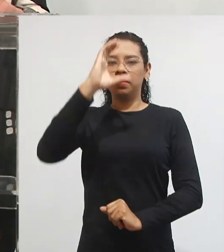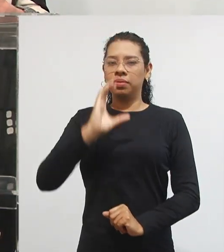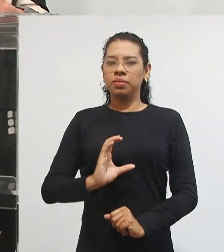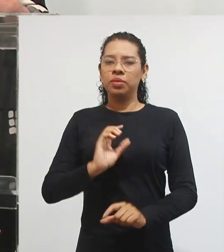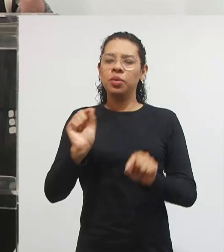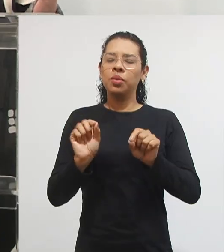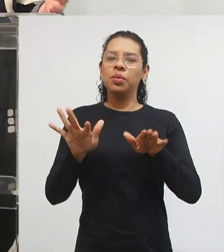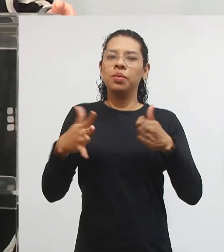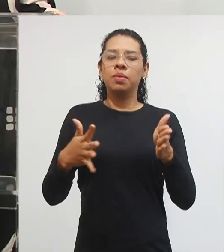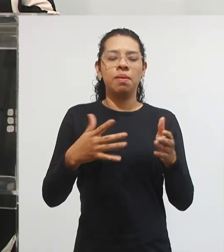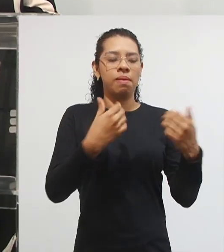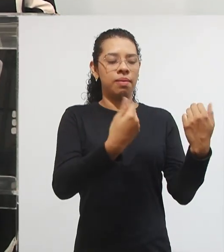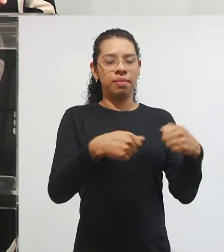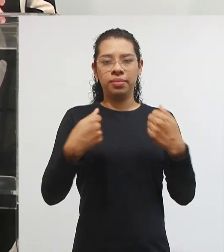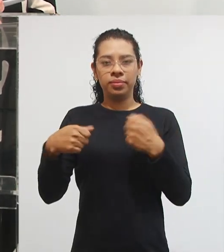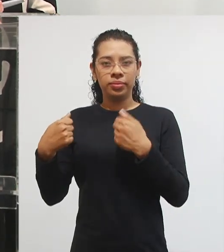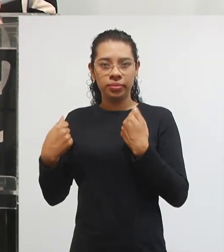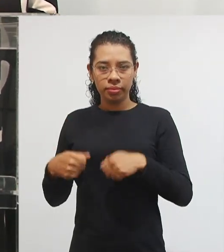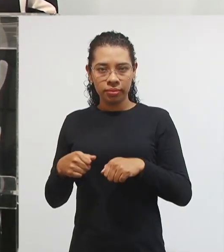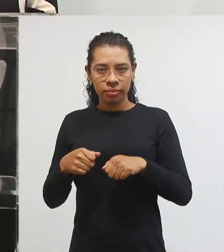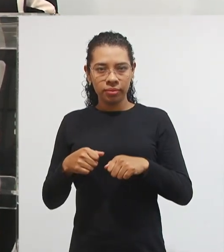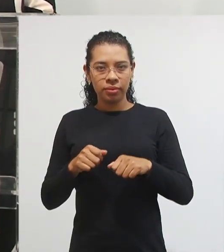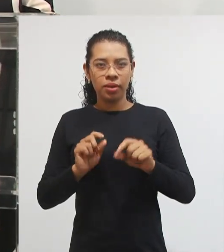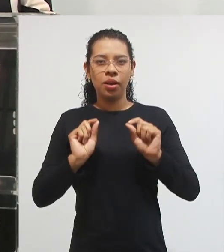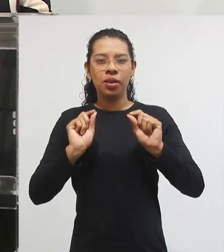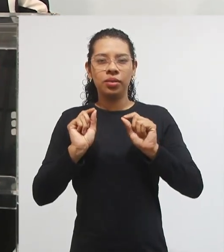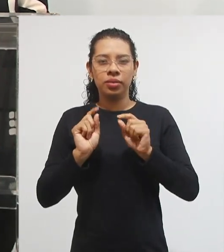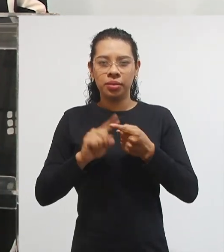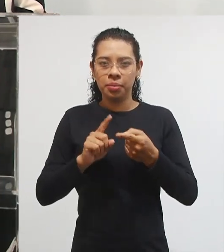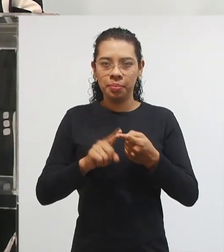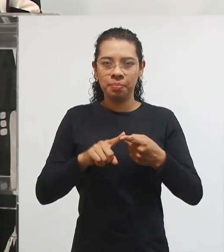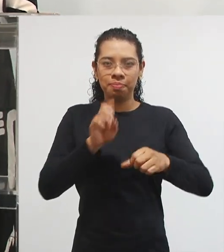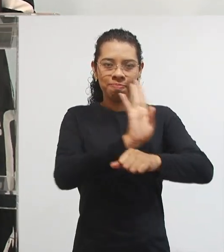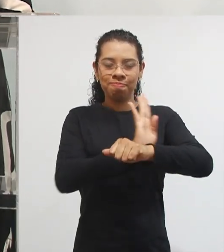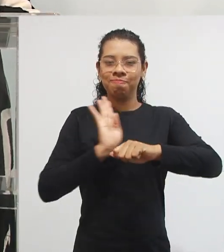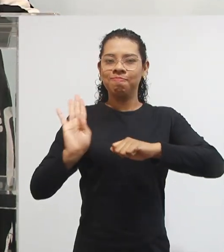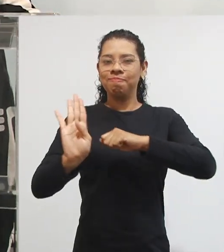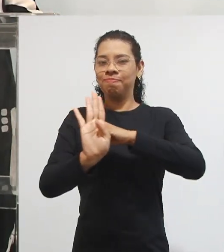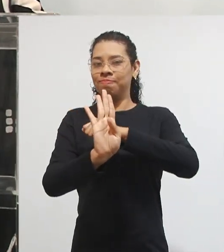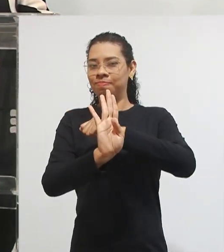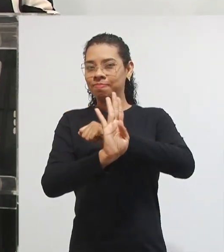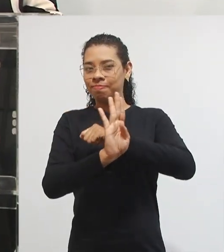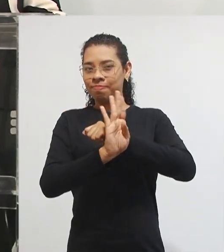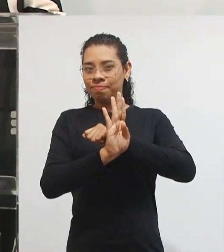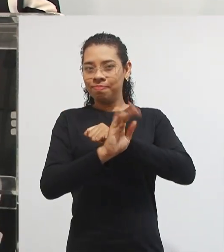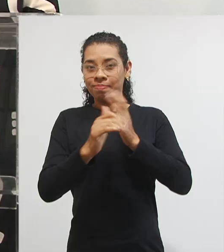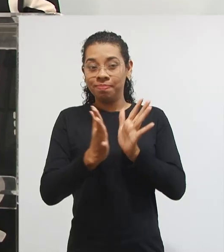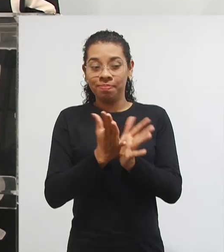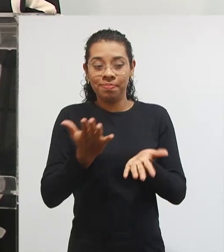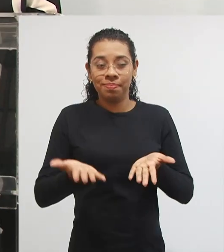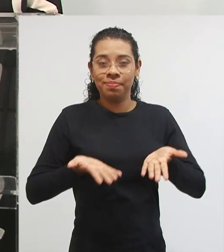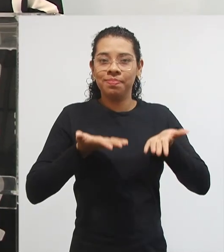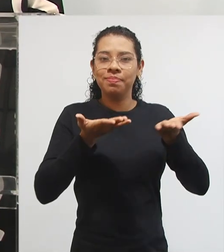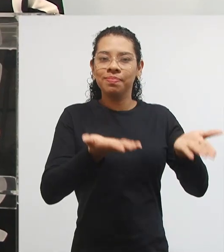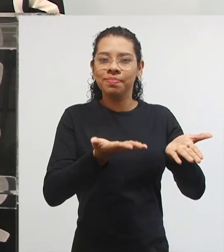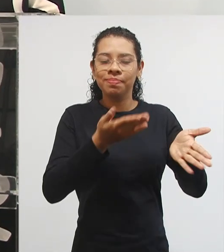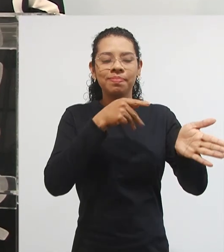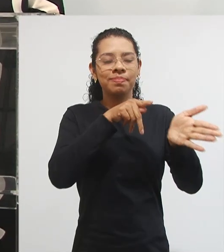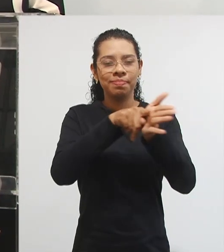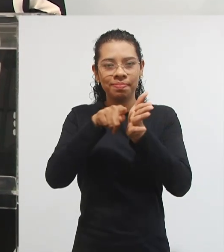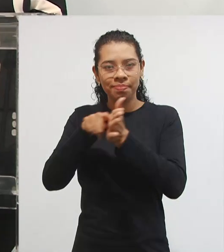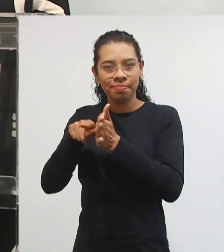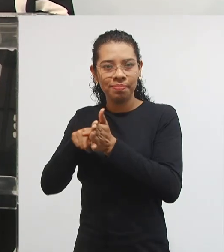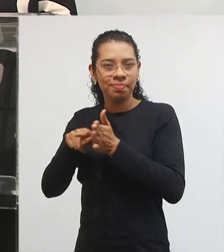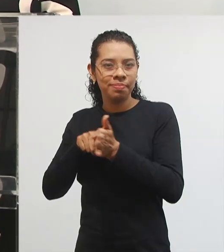eles precisam, de cada bairro, de cada cidade, para poder atender melhor. A pesquisa é sempre uma ferramenta usada